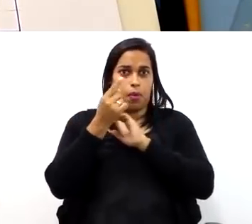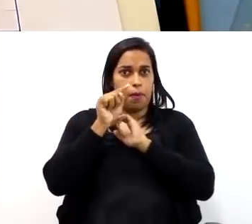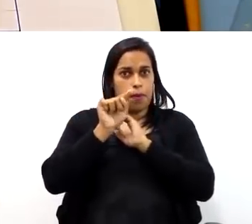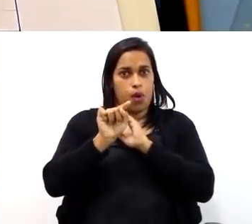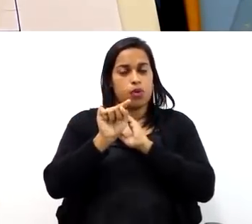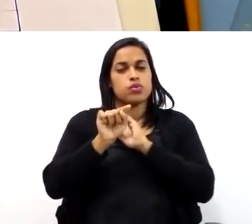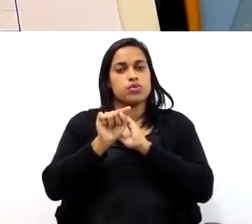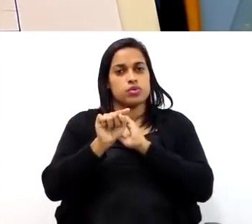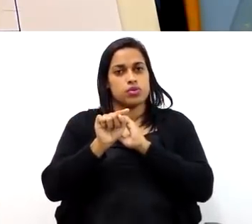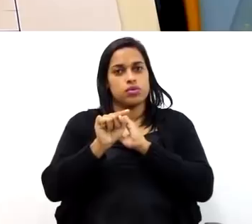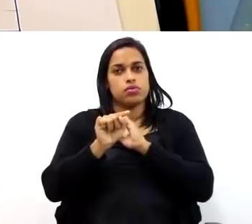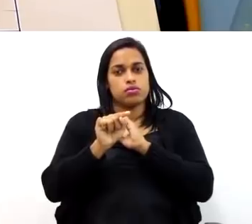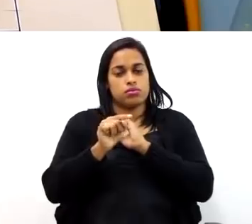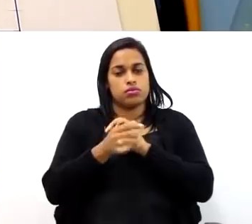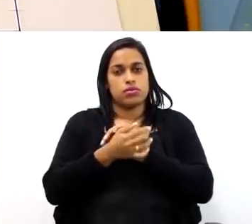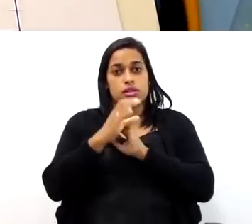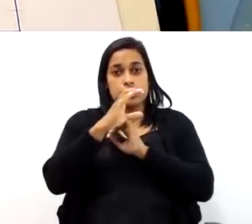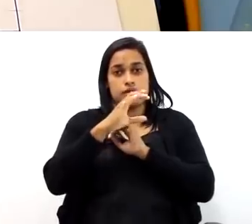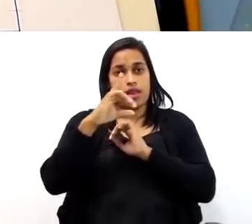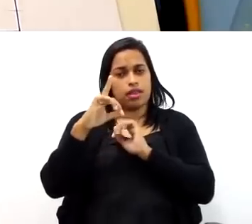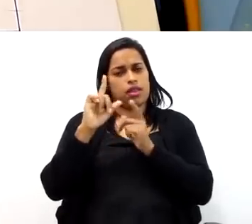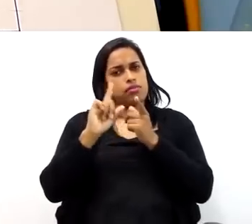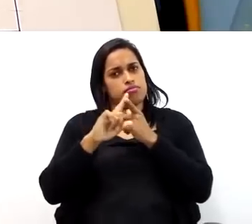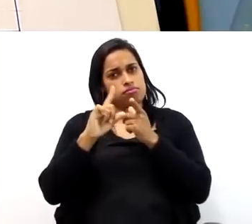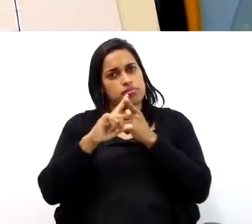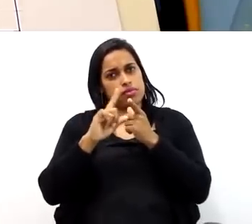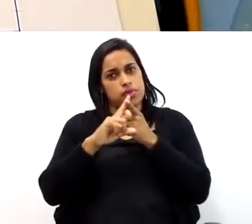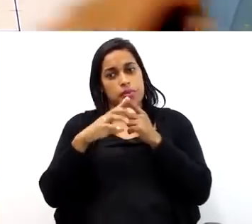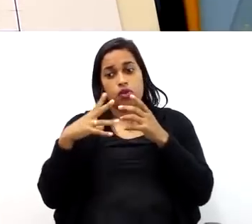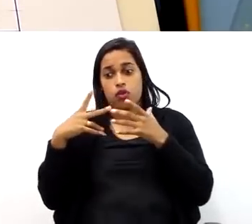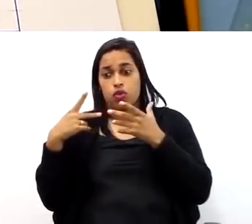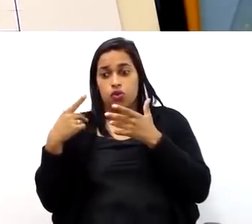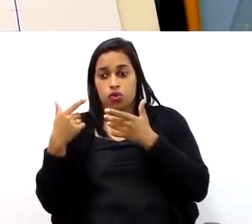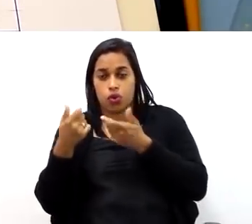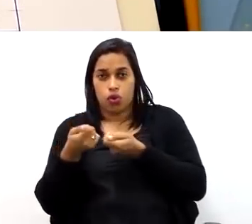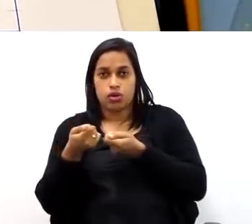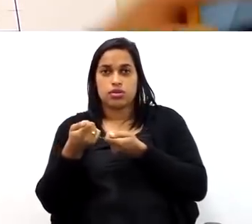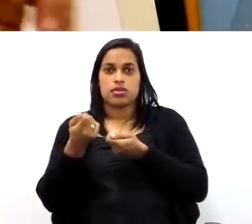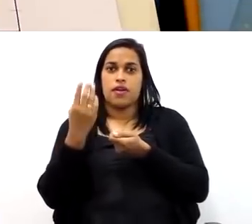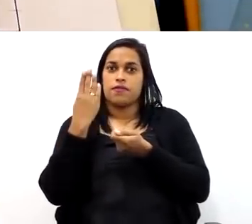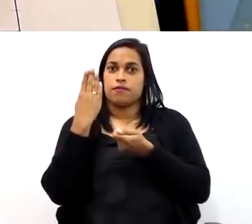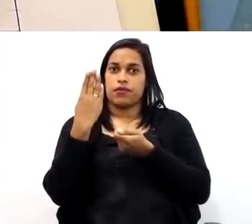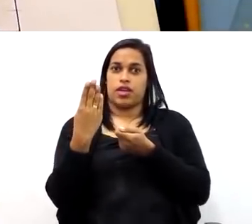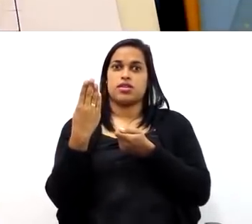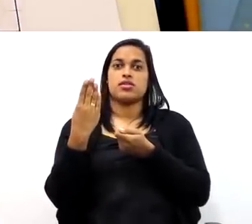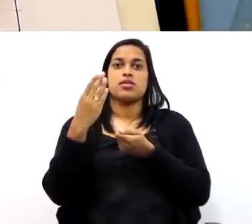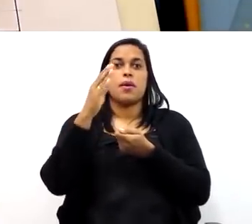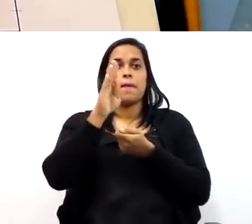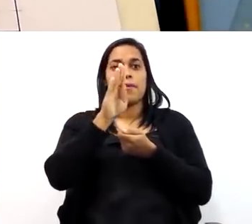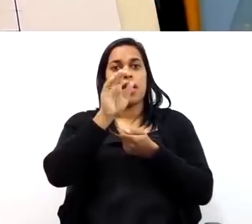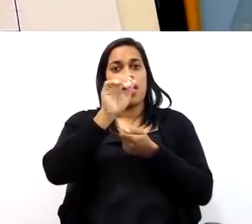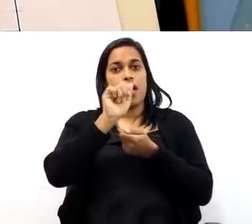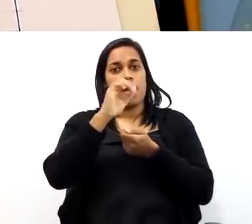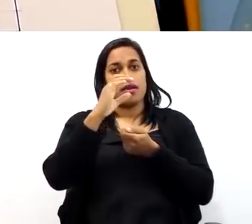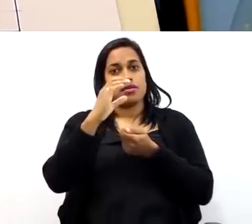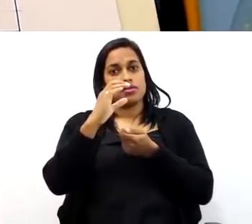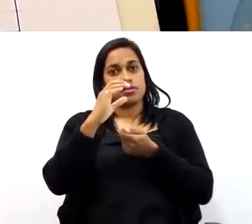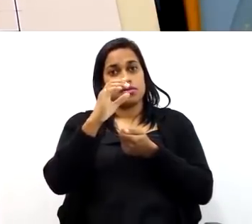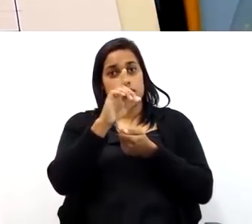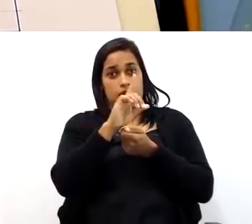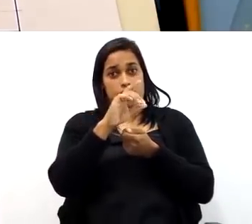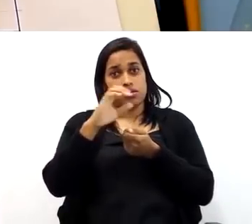ponto. Toda a aresta CD está aqui reduzida também a um ponto. E com isso, toda a face